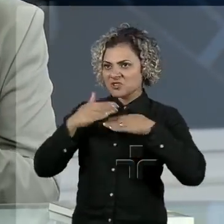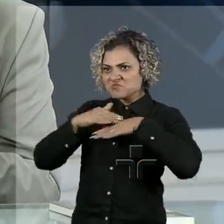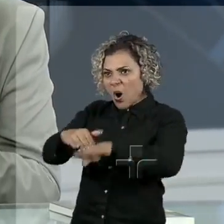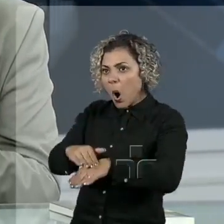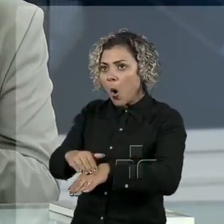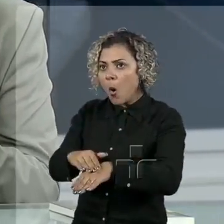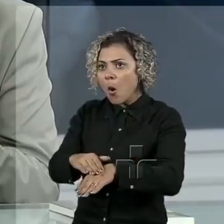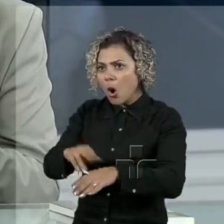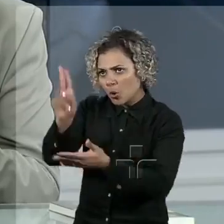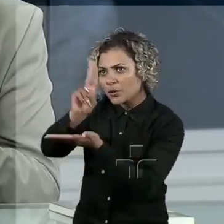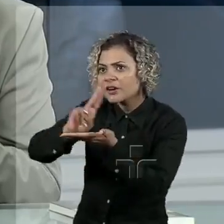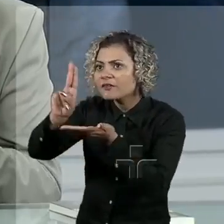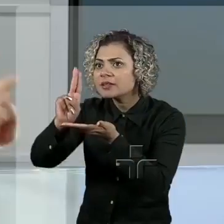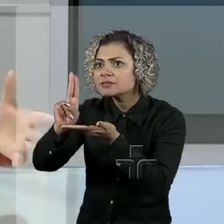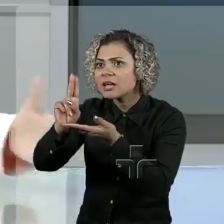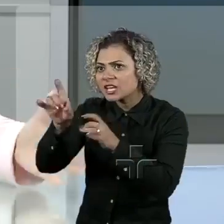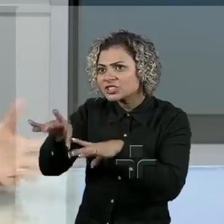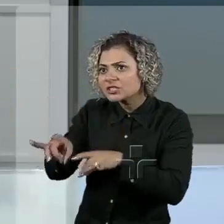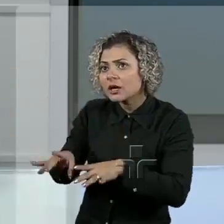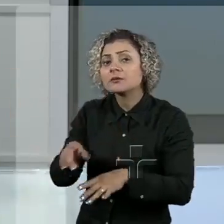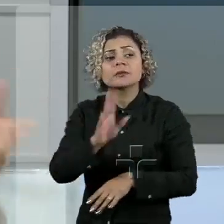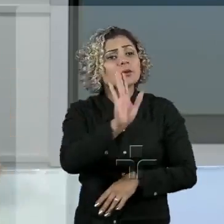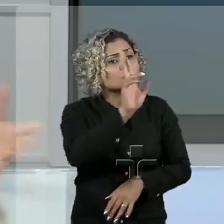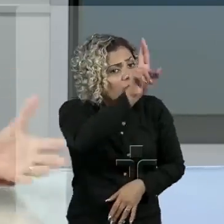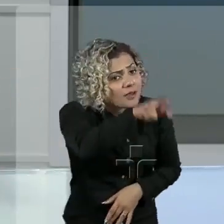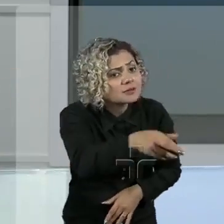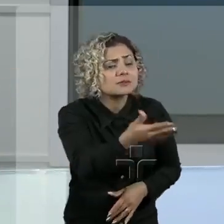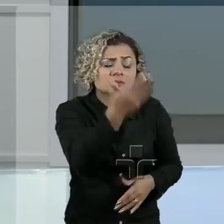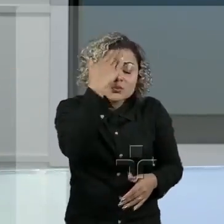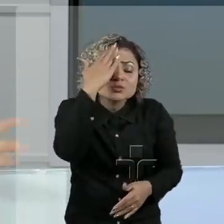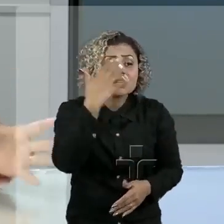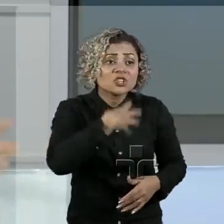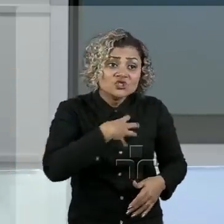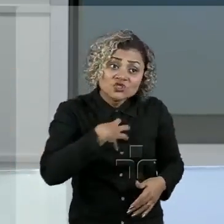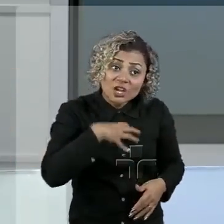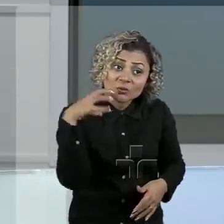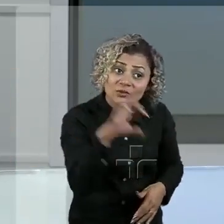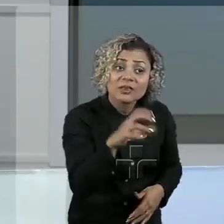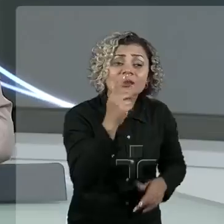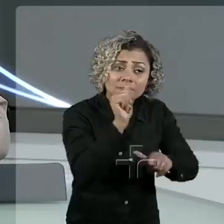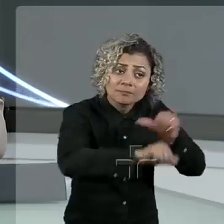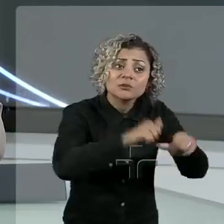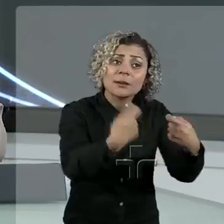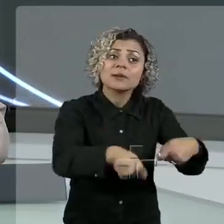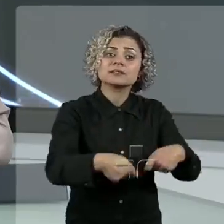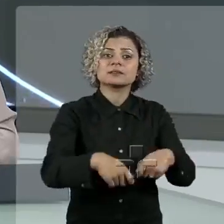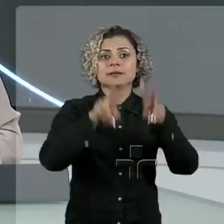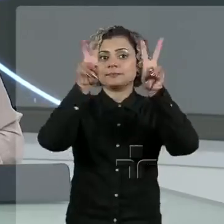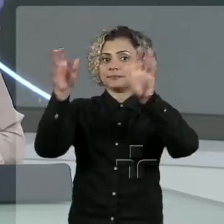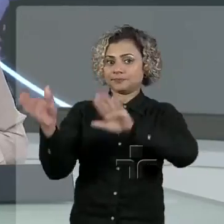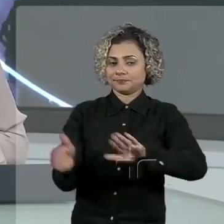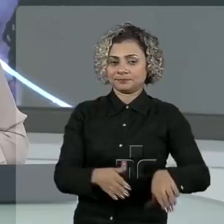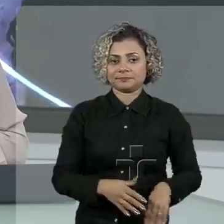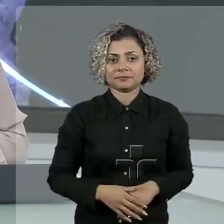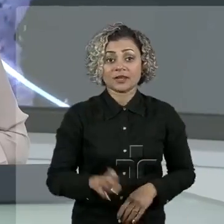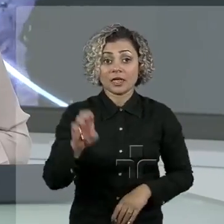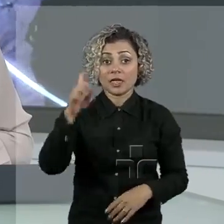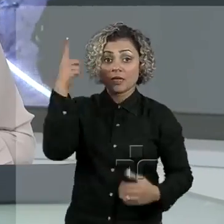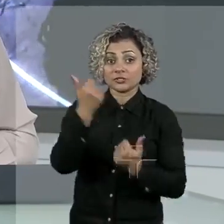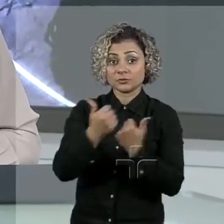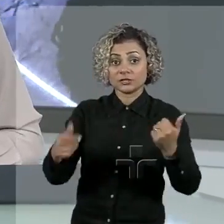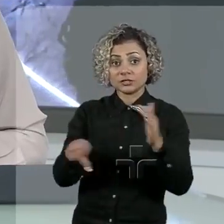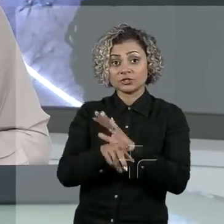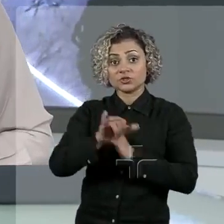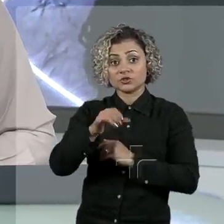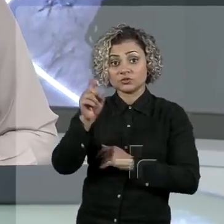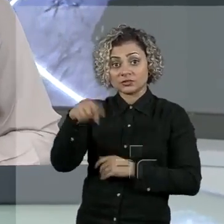a universidade, o ensino técnico. Não, já te dei razão, o estilo tem que mudar, Vamos para outro assunto. O ex-ministro José Dirceu